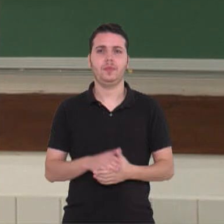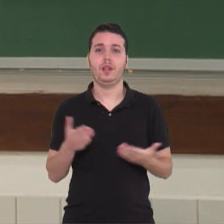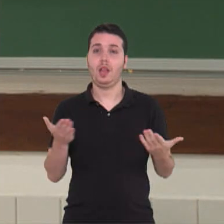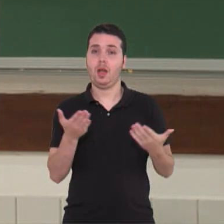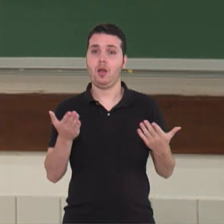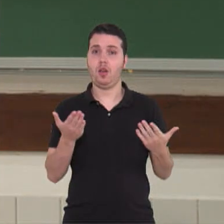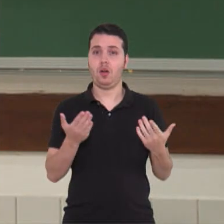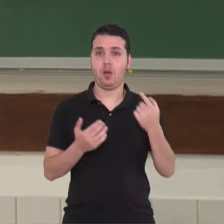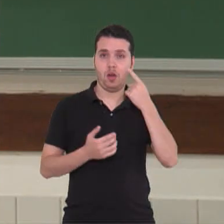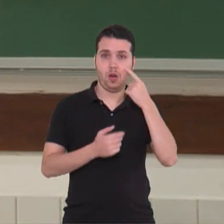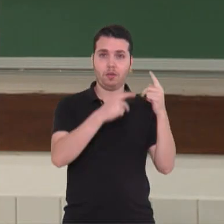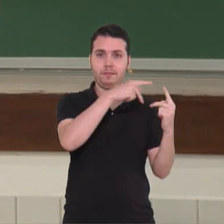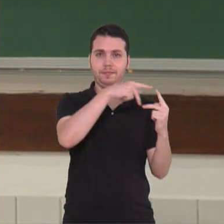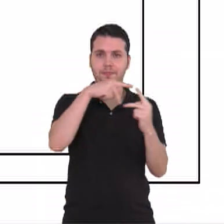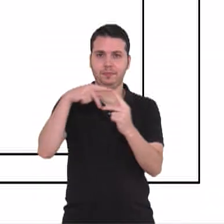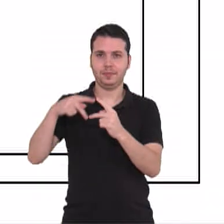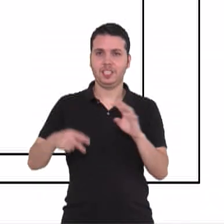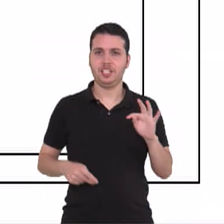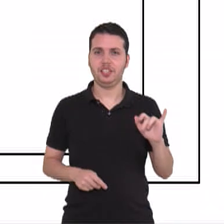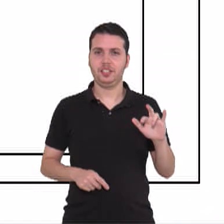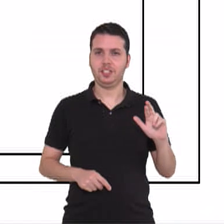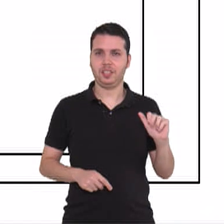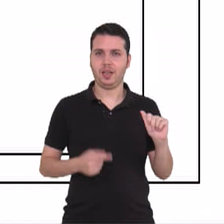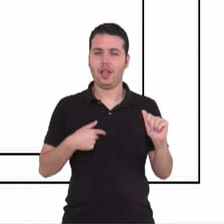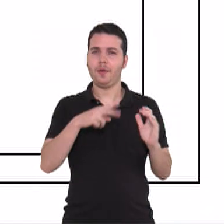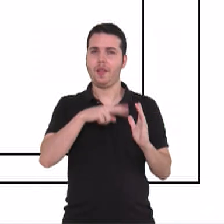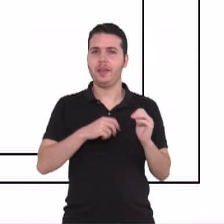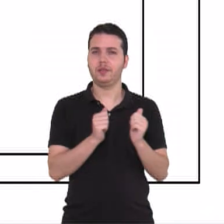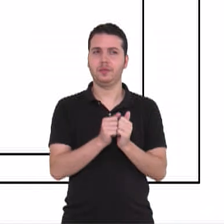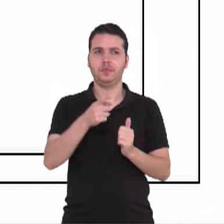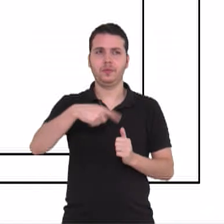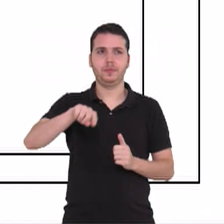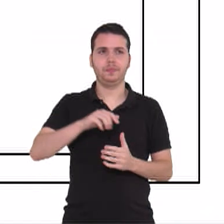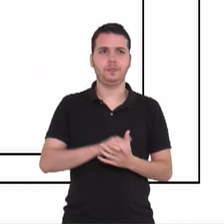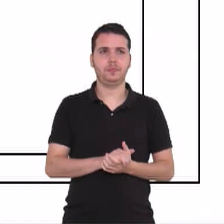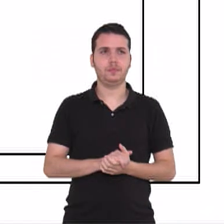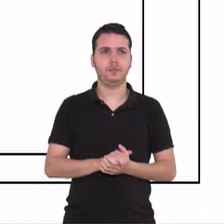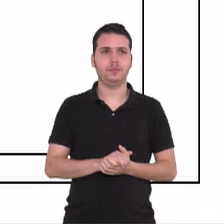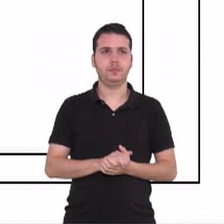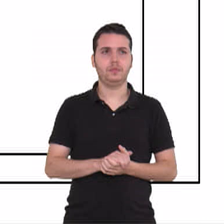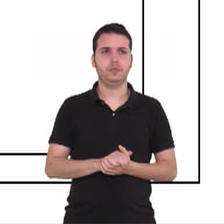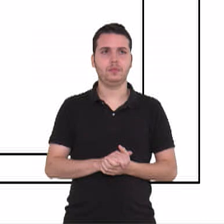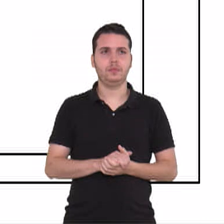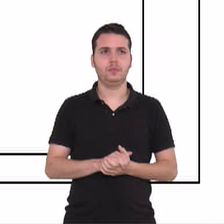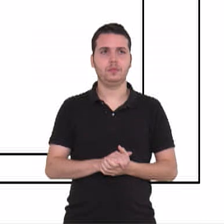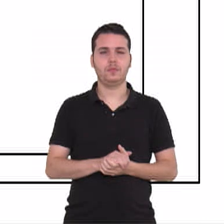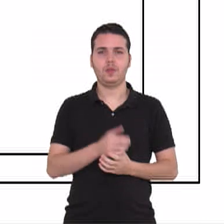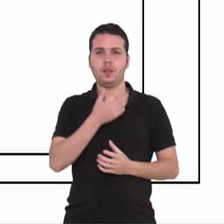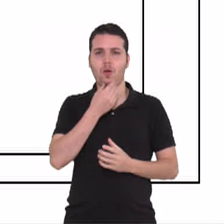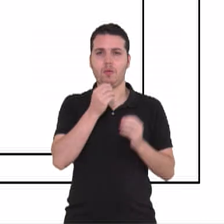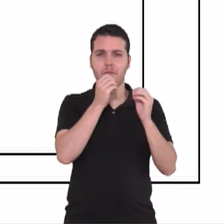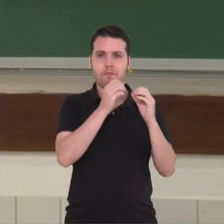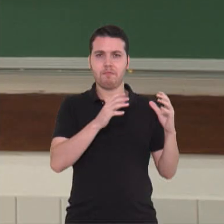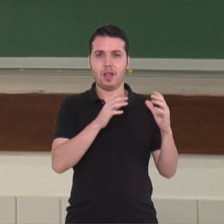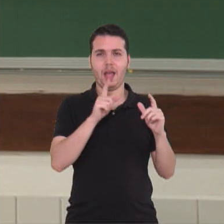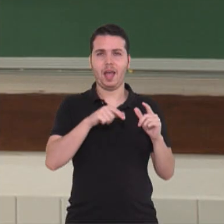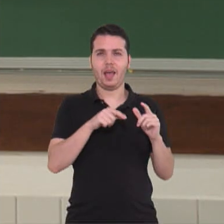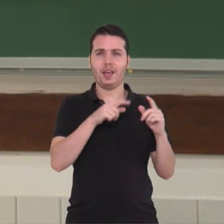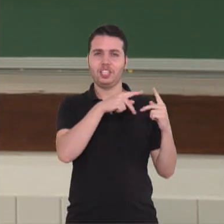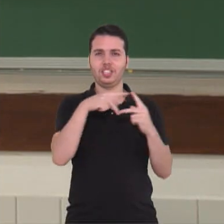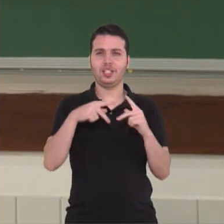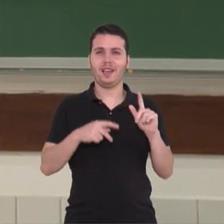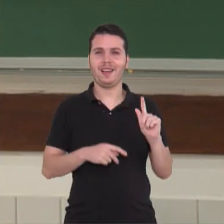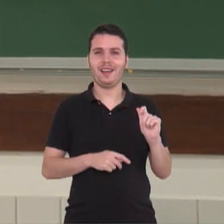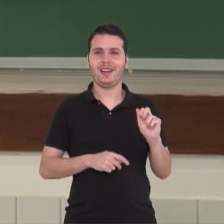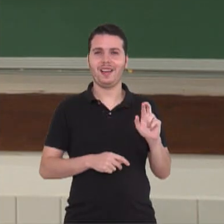Agora, nessa tira, eu vou ler com vocês. É muita areia pro meu caminhão. Então, é uma tirinha do Garfield, né? Tem